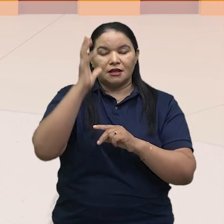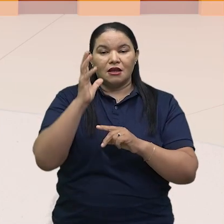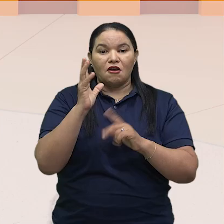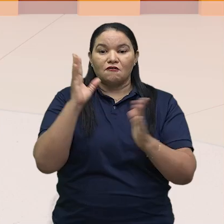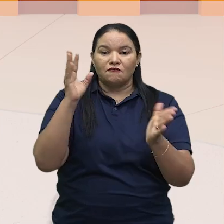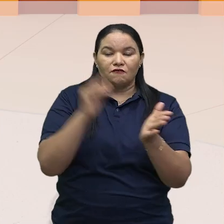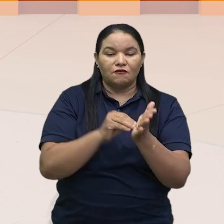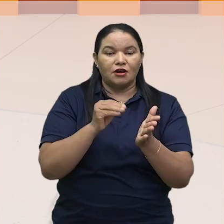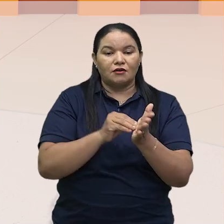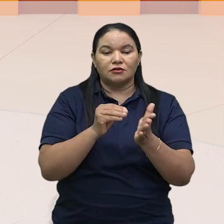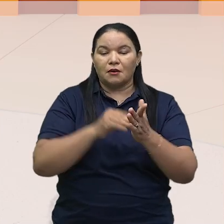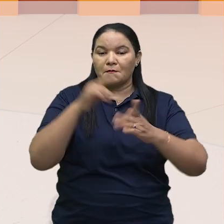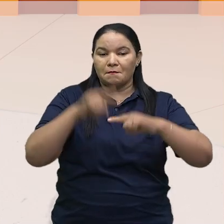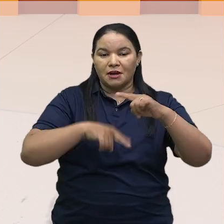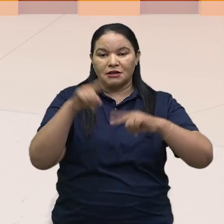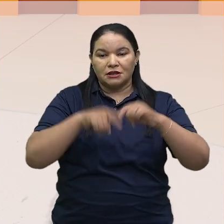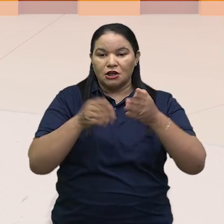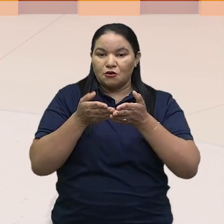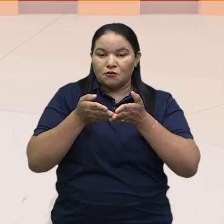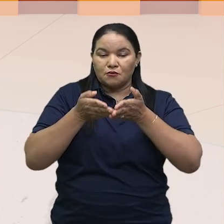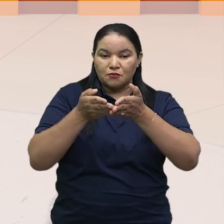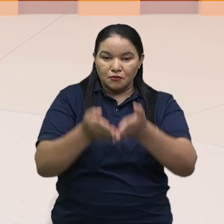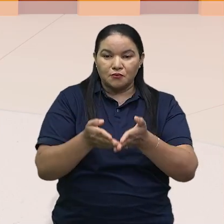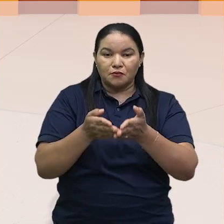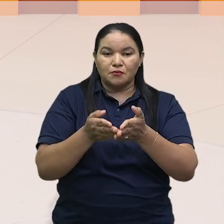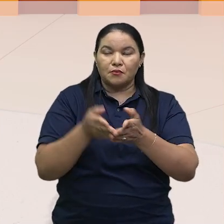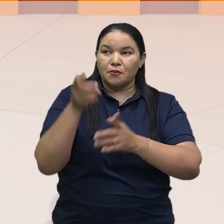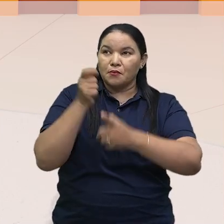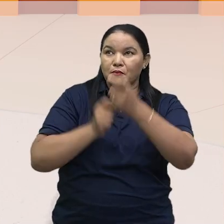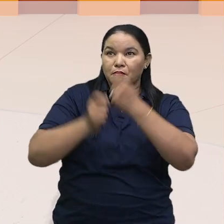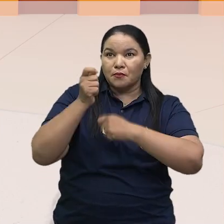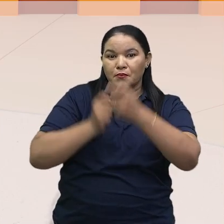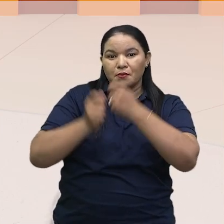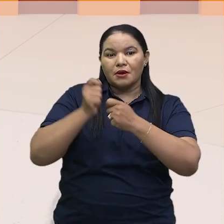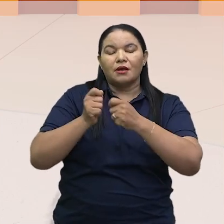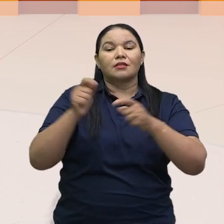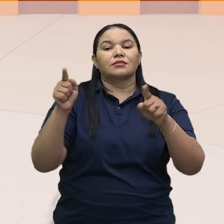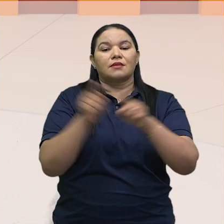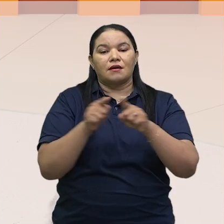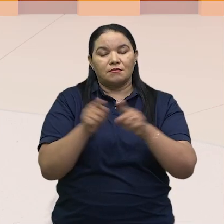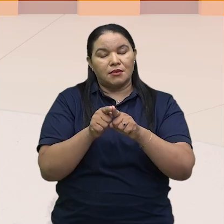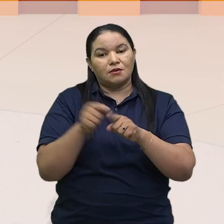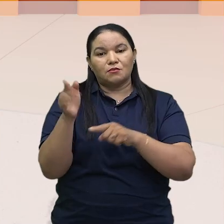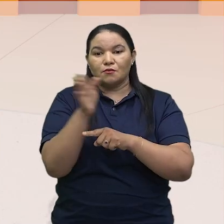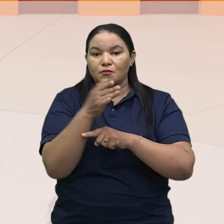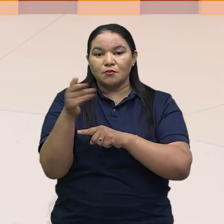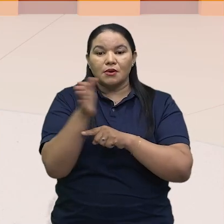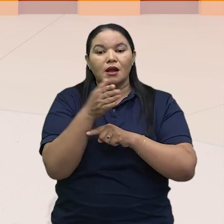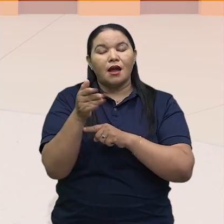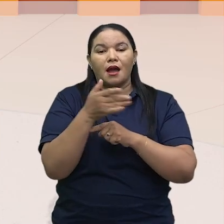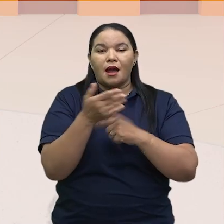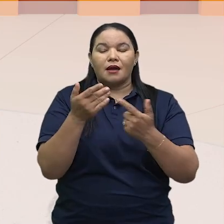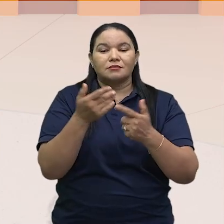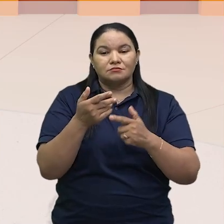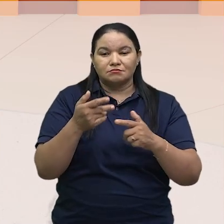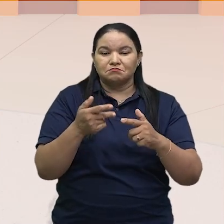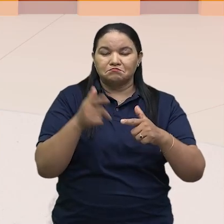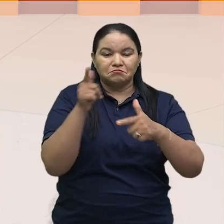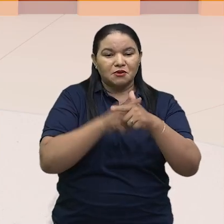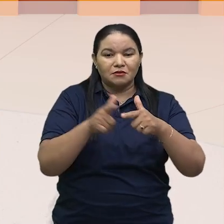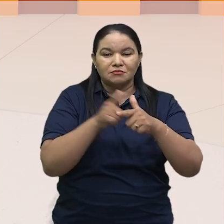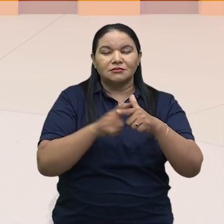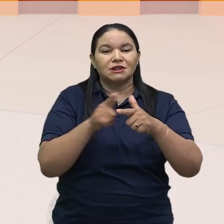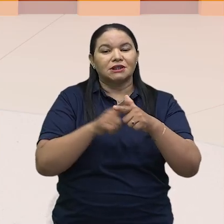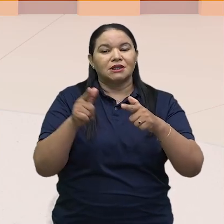de equipamentos de navegação também era um problema, e essa viagem poderia demorar mais que